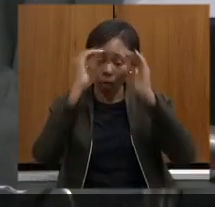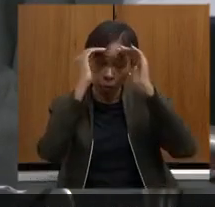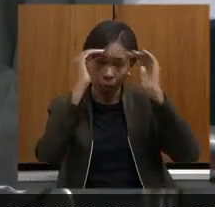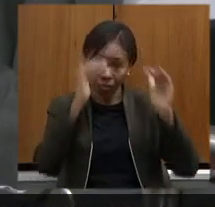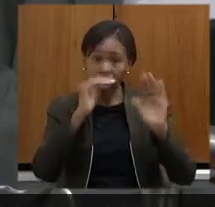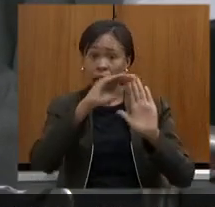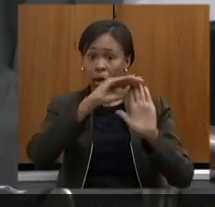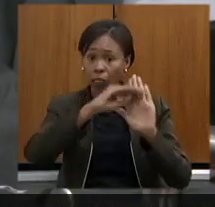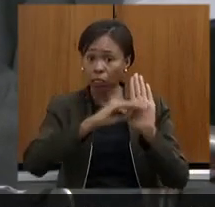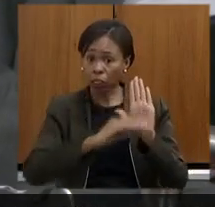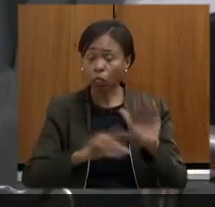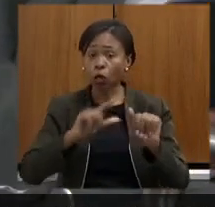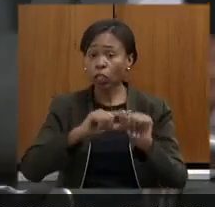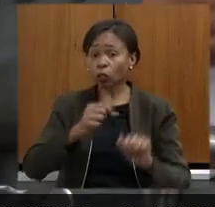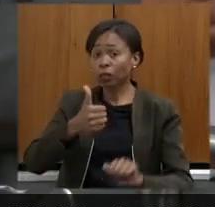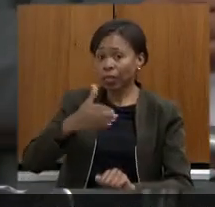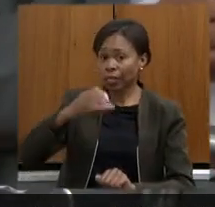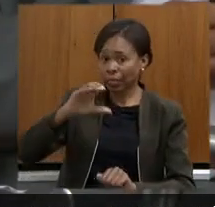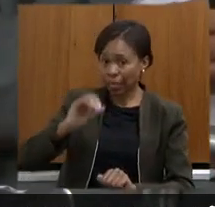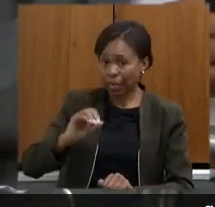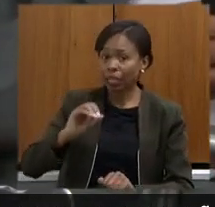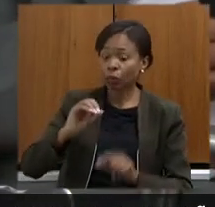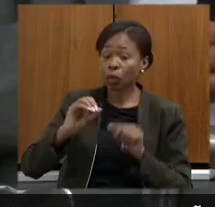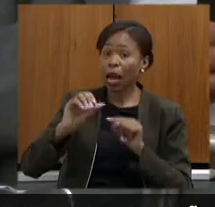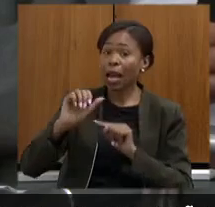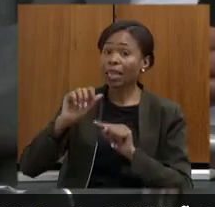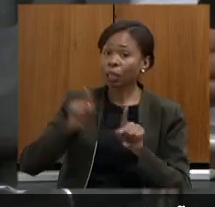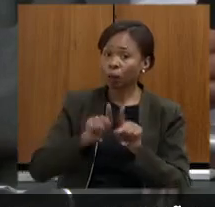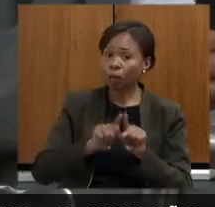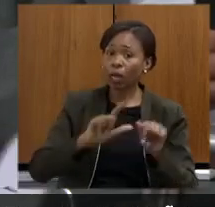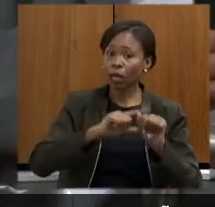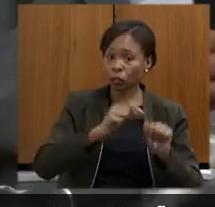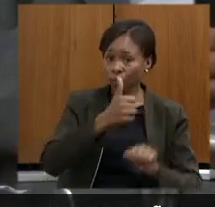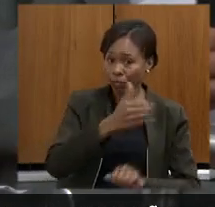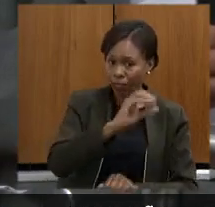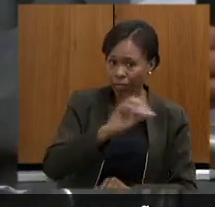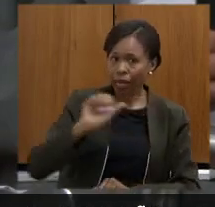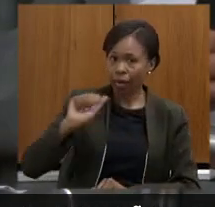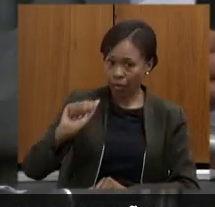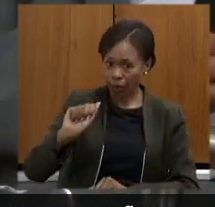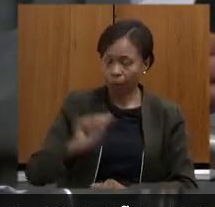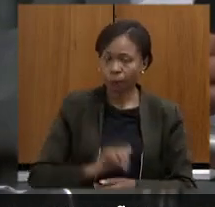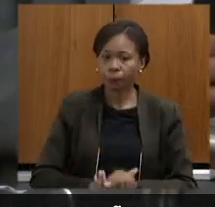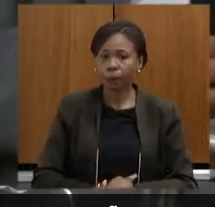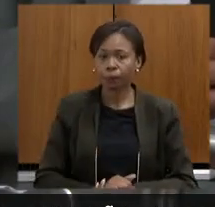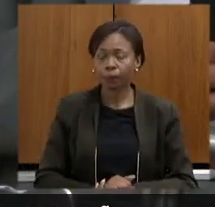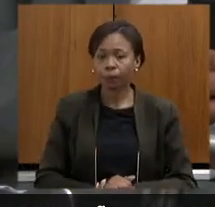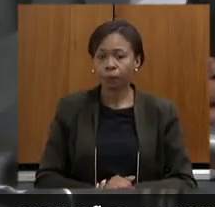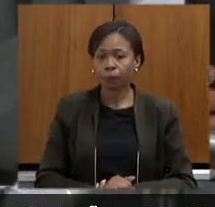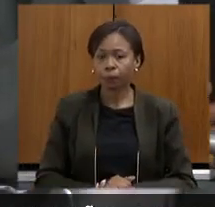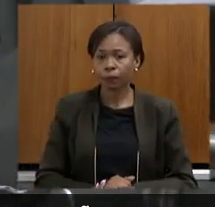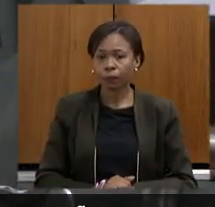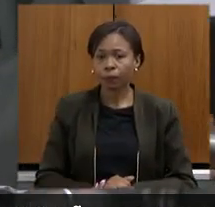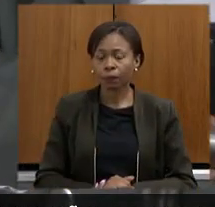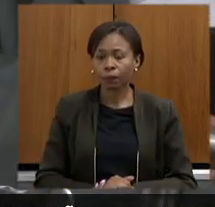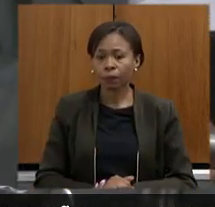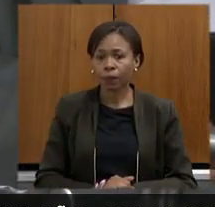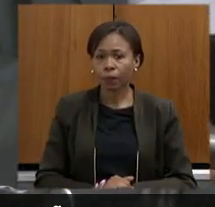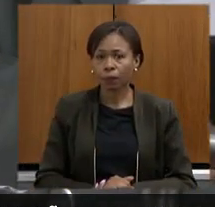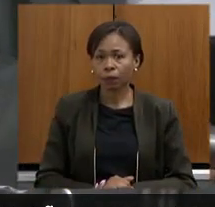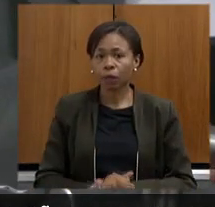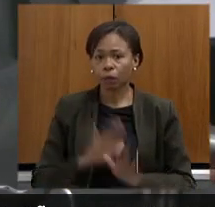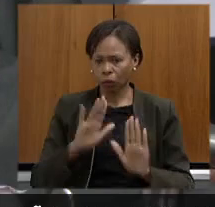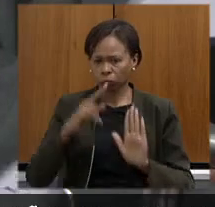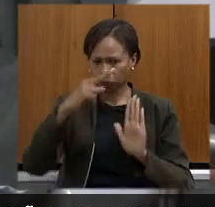previstas no artigo décimo e o artigo 10º a Vamos então fazer uma Vamos fazer uma